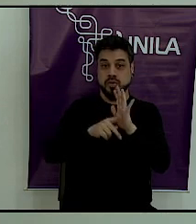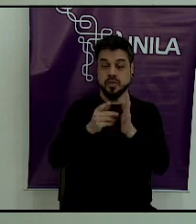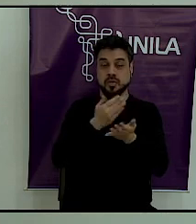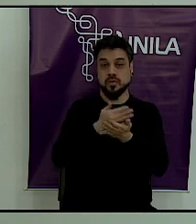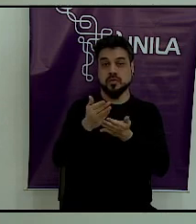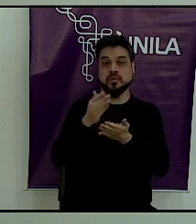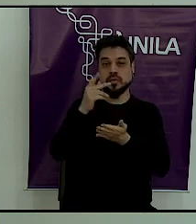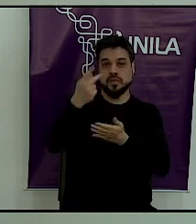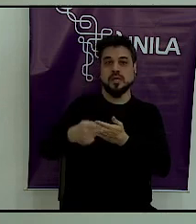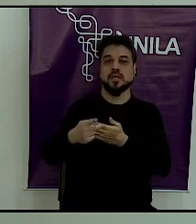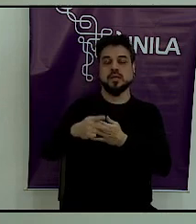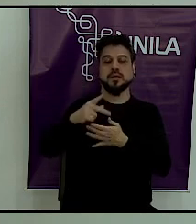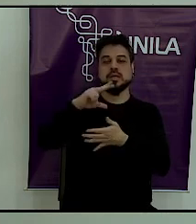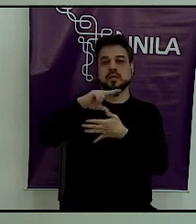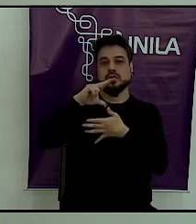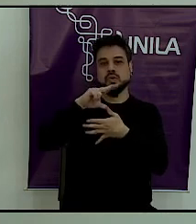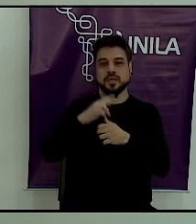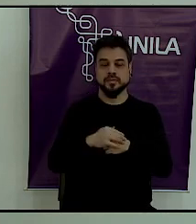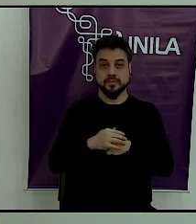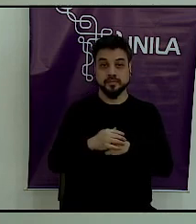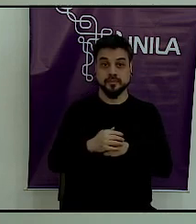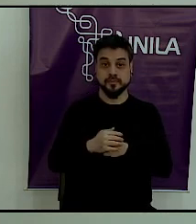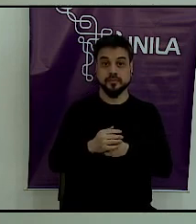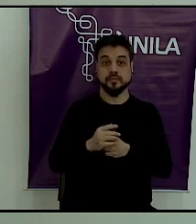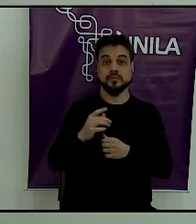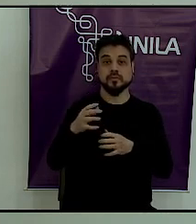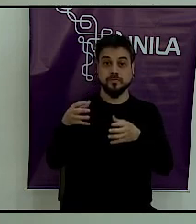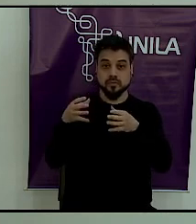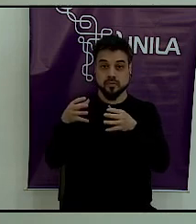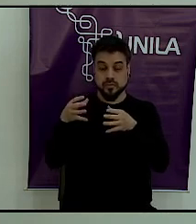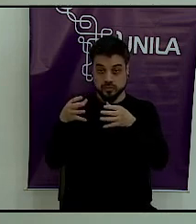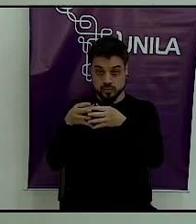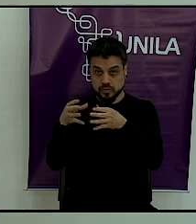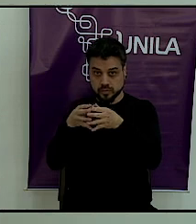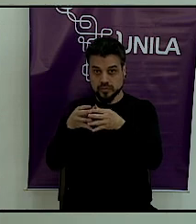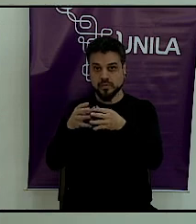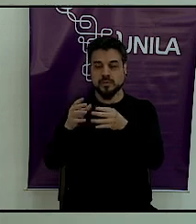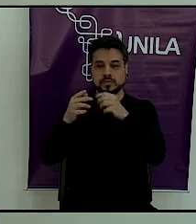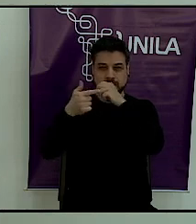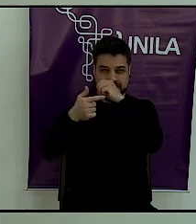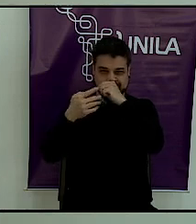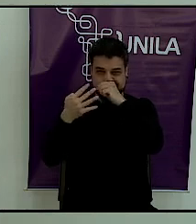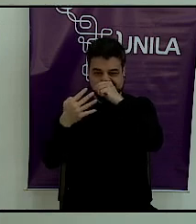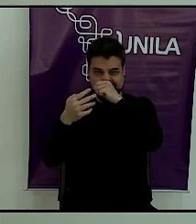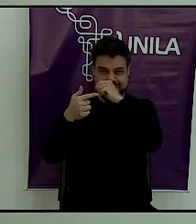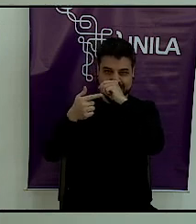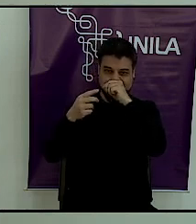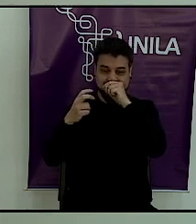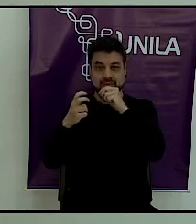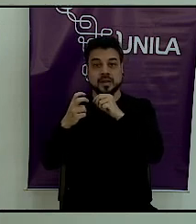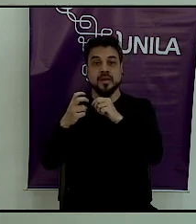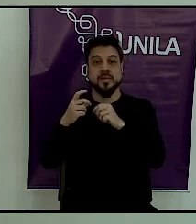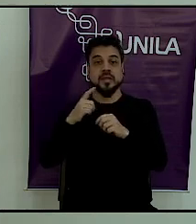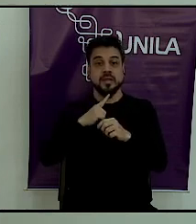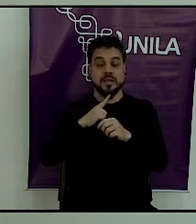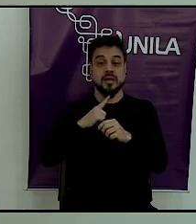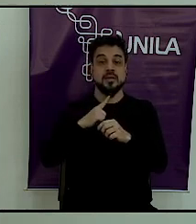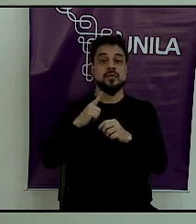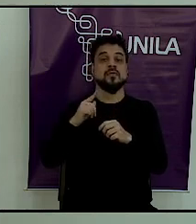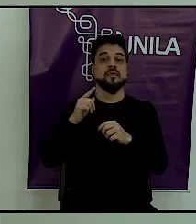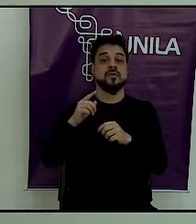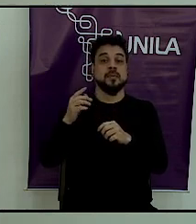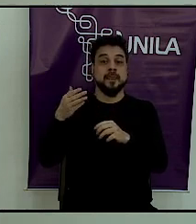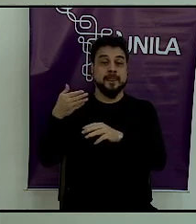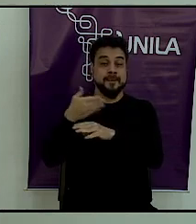UNILA. Os revoltosos de 24 e 25 percorreram invictos 25 mil